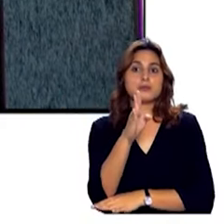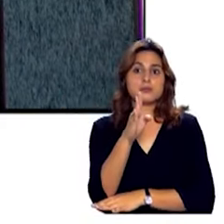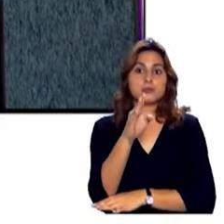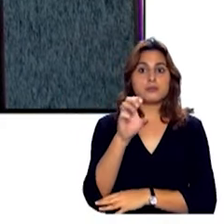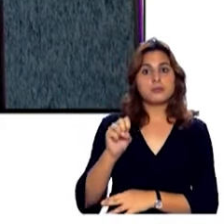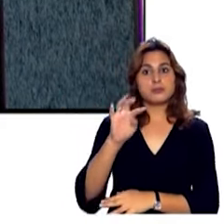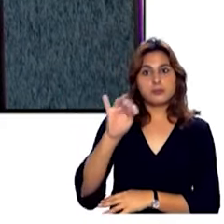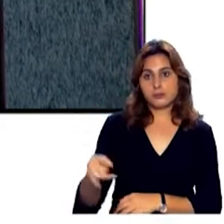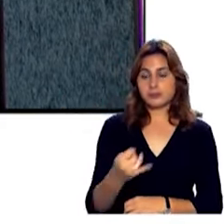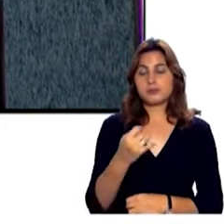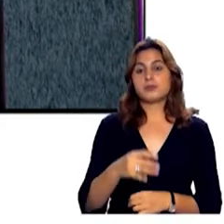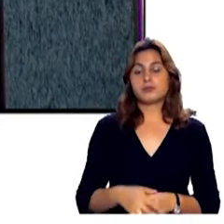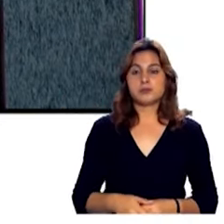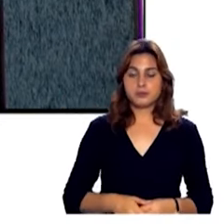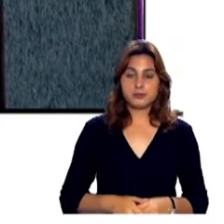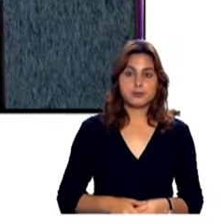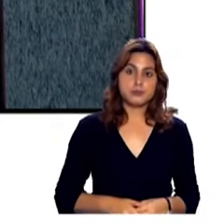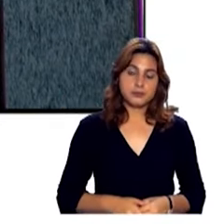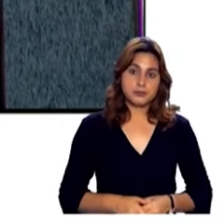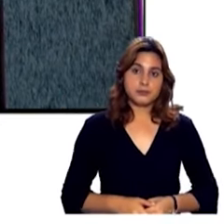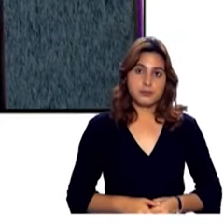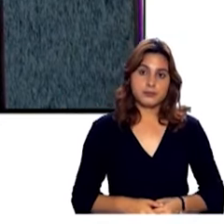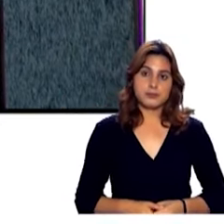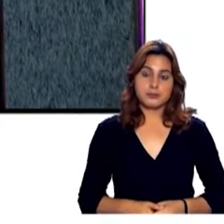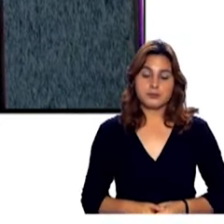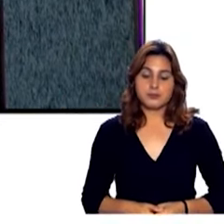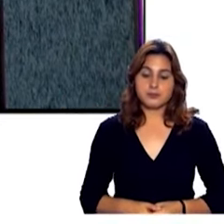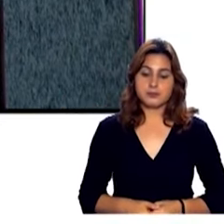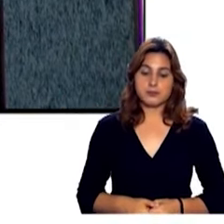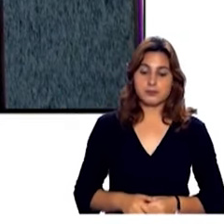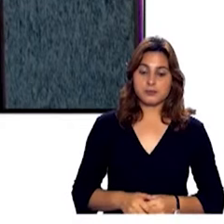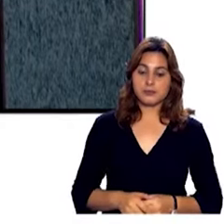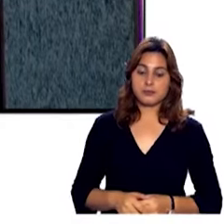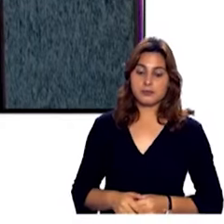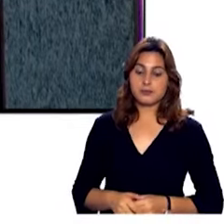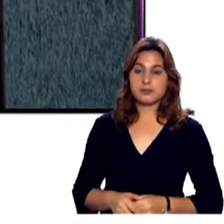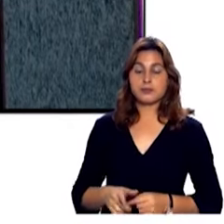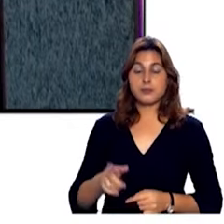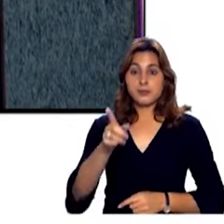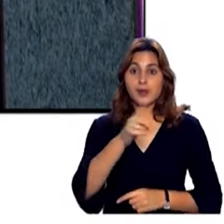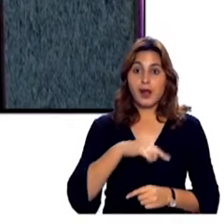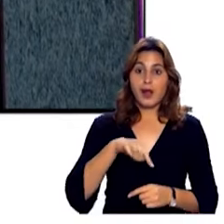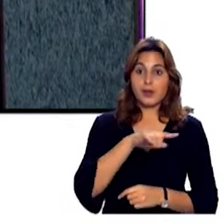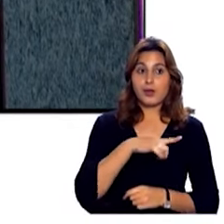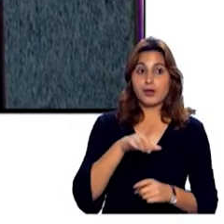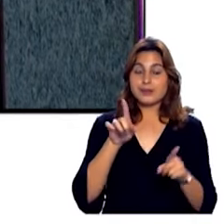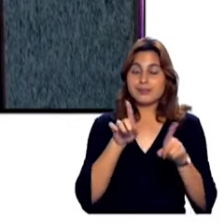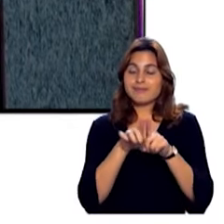Tribunal de Justiça mas ainda nós estaremos